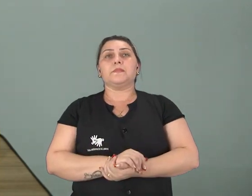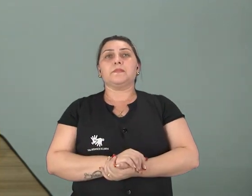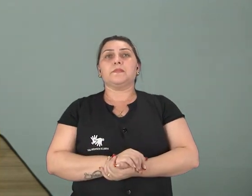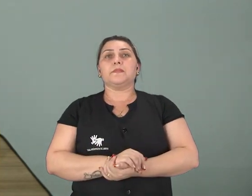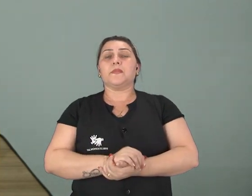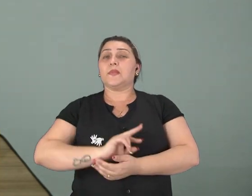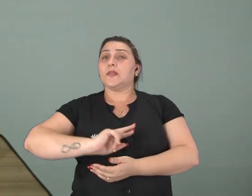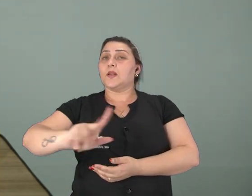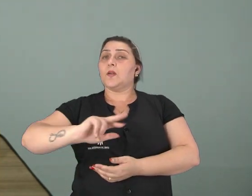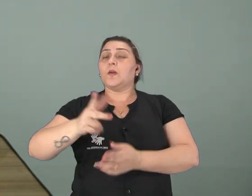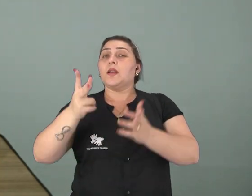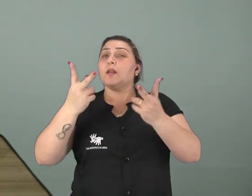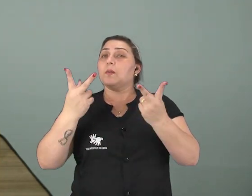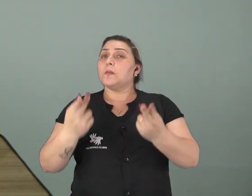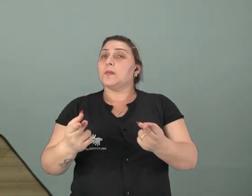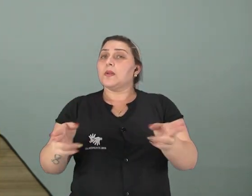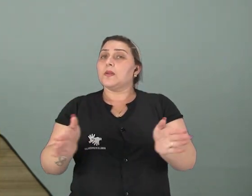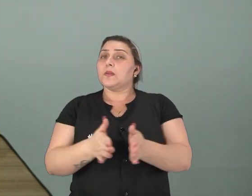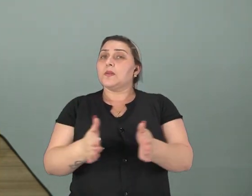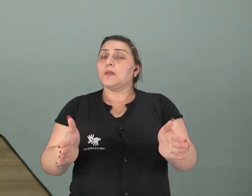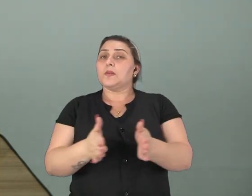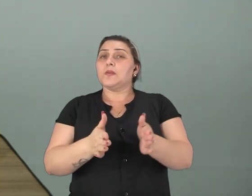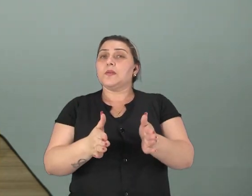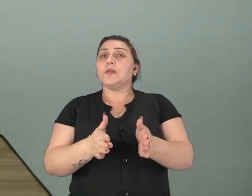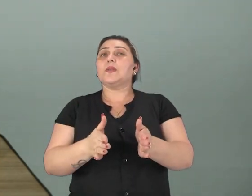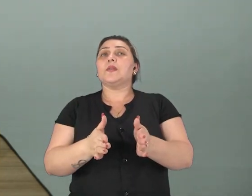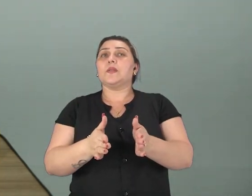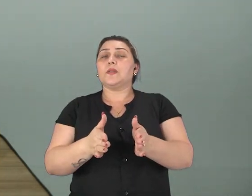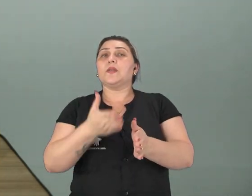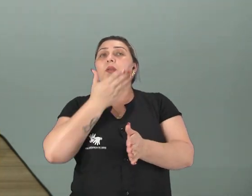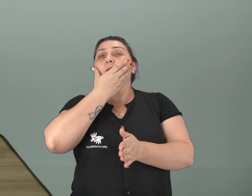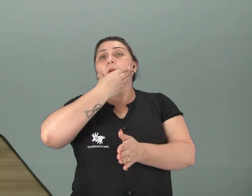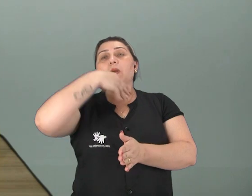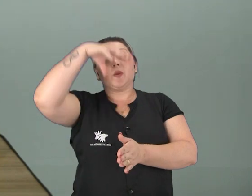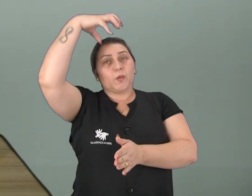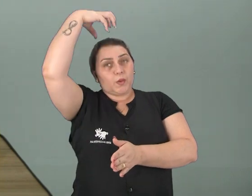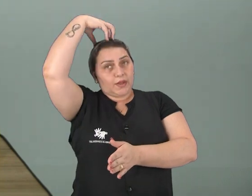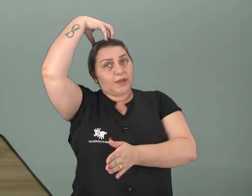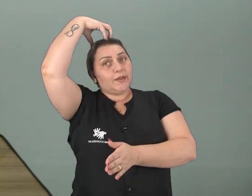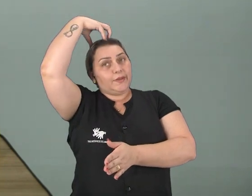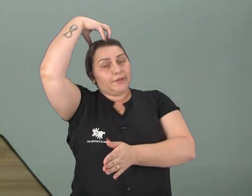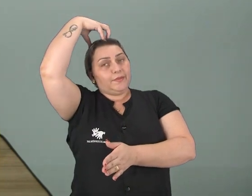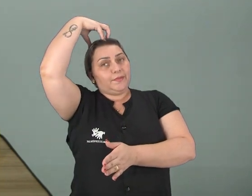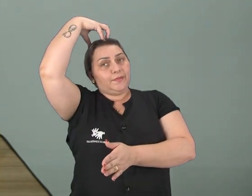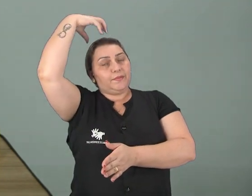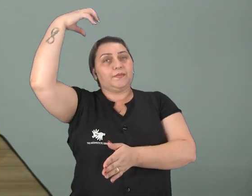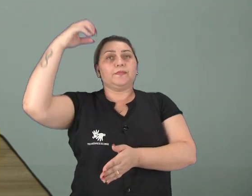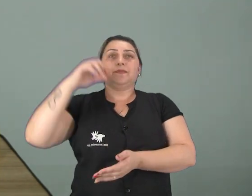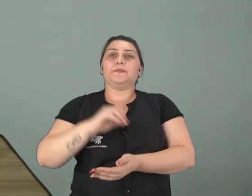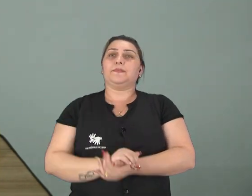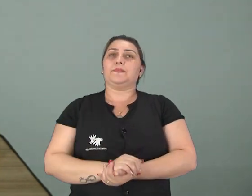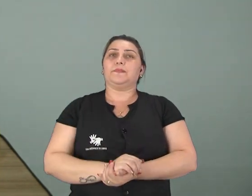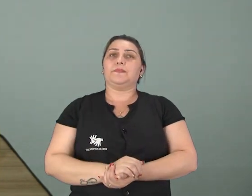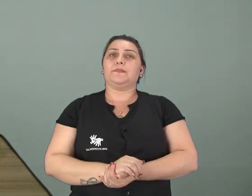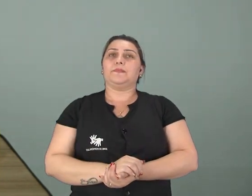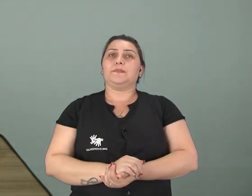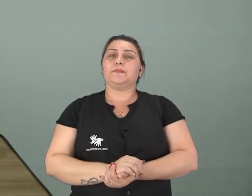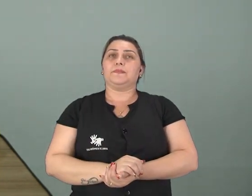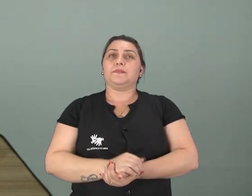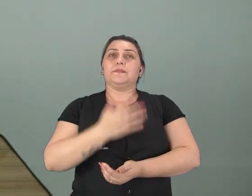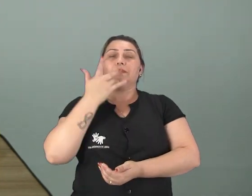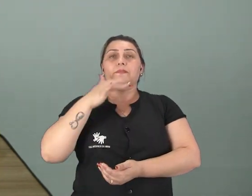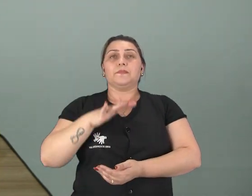não era do mesmo tamanho que a medida do rei. Isso mesmo. Com